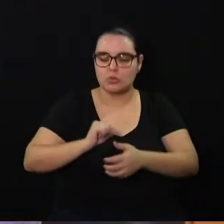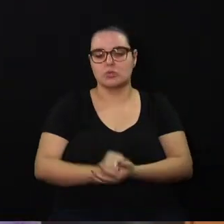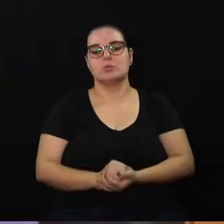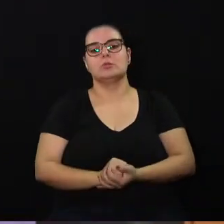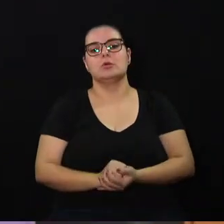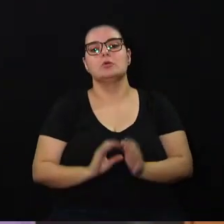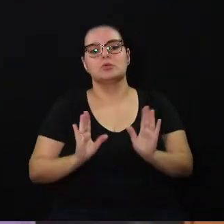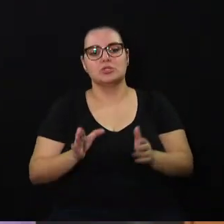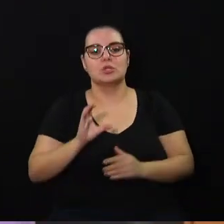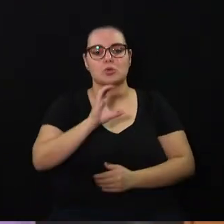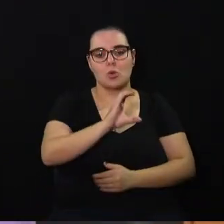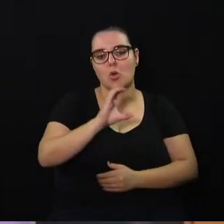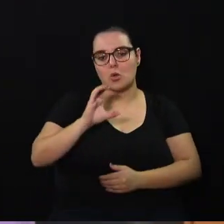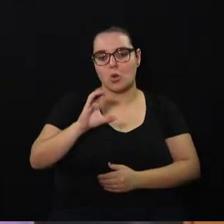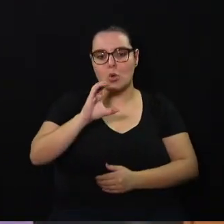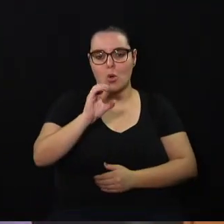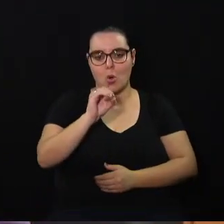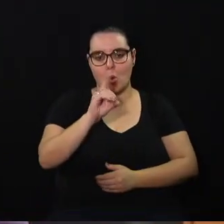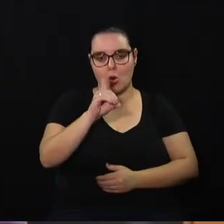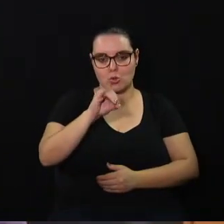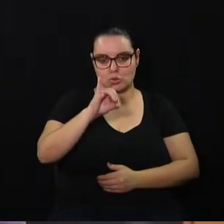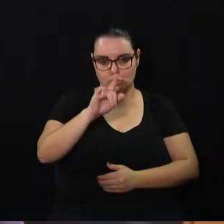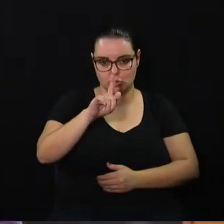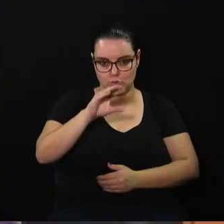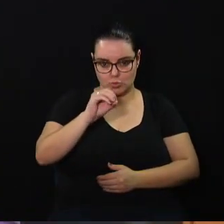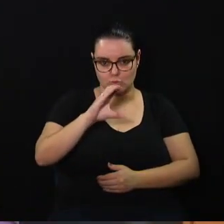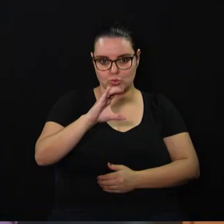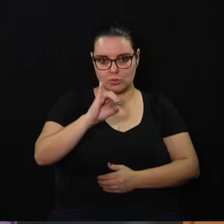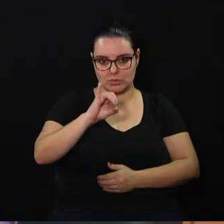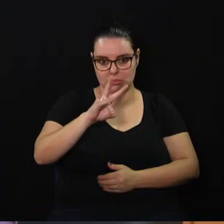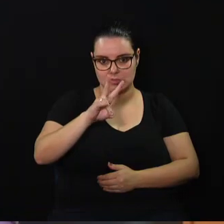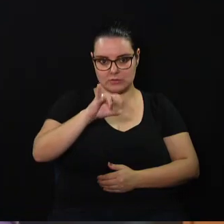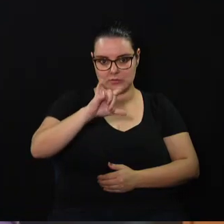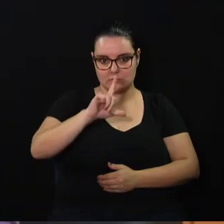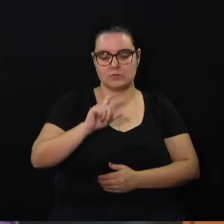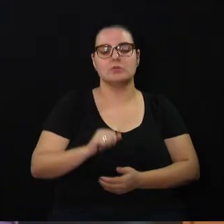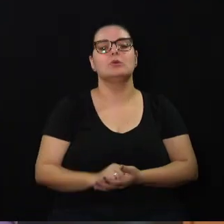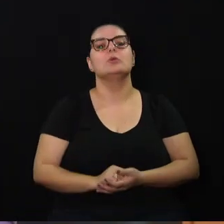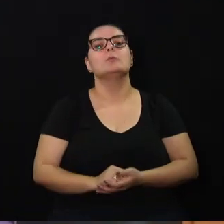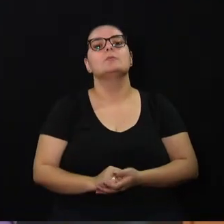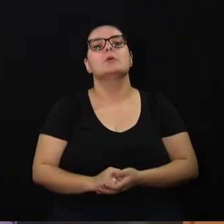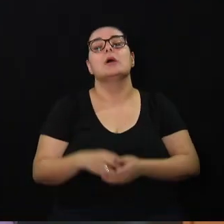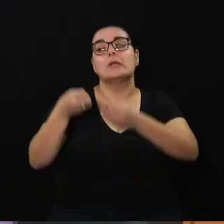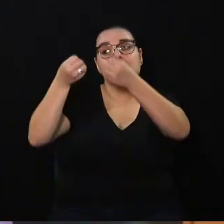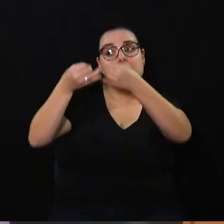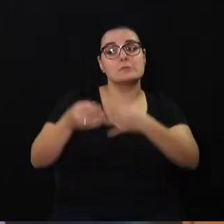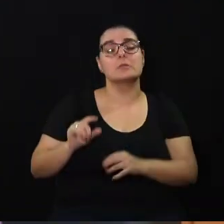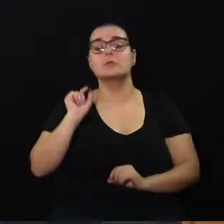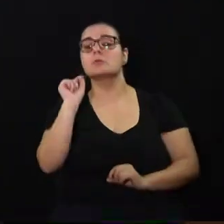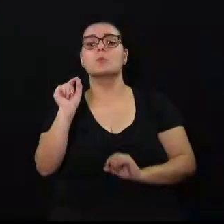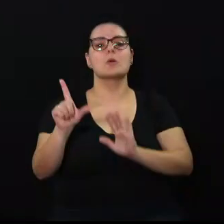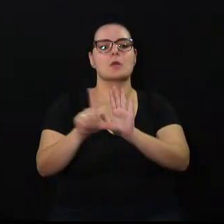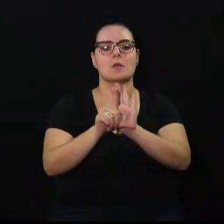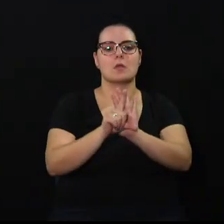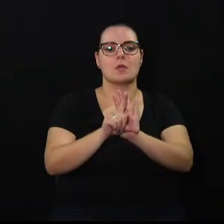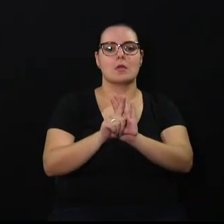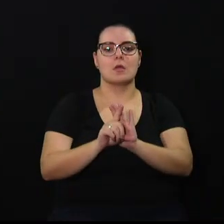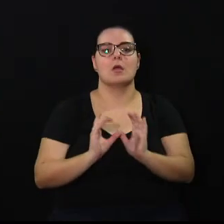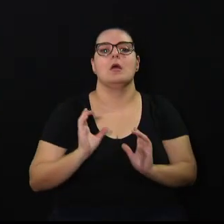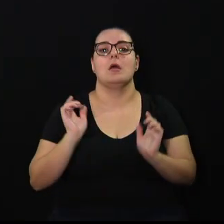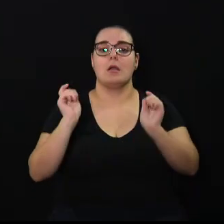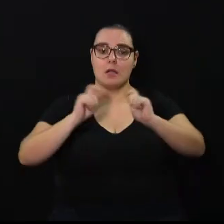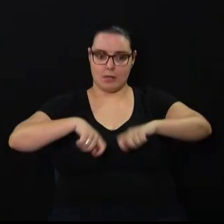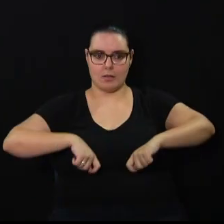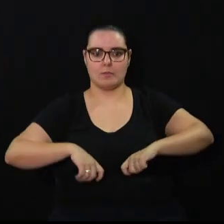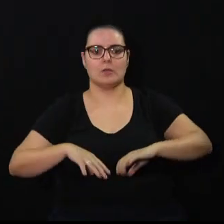diz respeito a isso que roberto acabou de falar que é a capacitação nem quando a gente fala de capacitação a gente fala de todos os